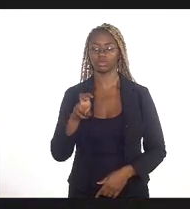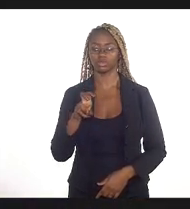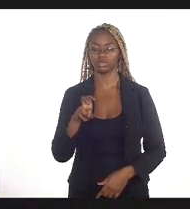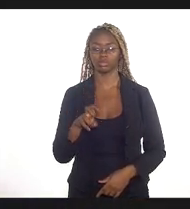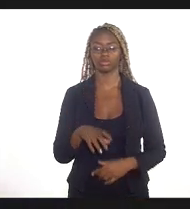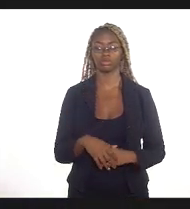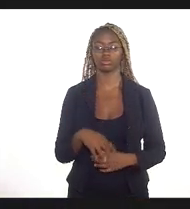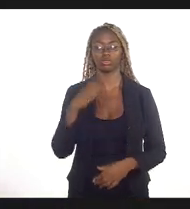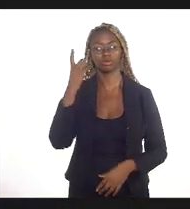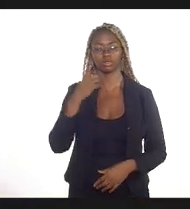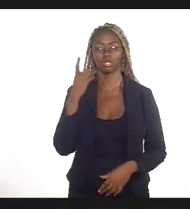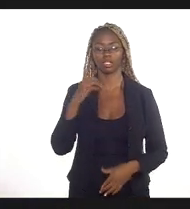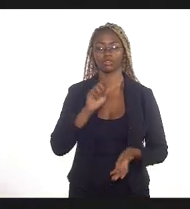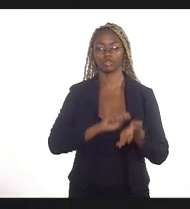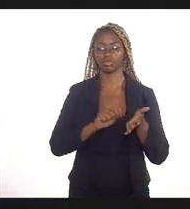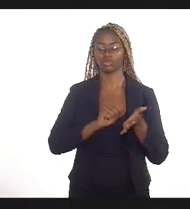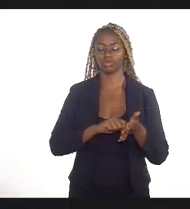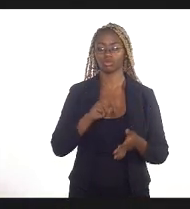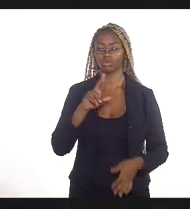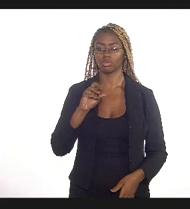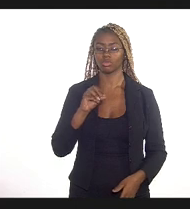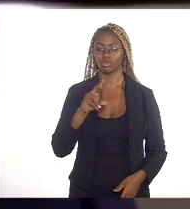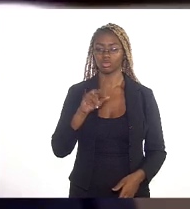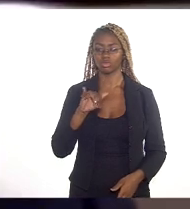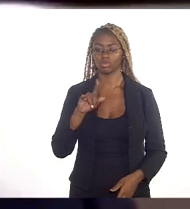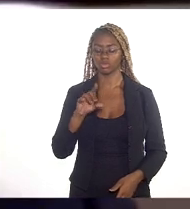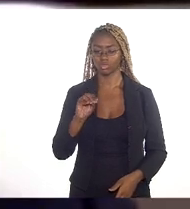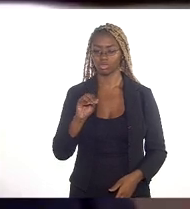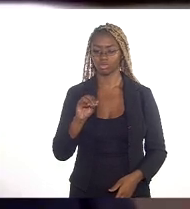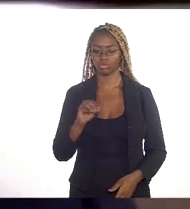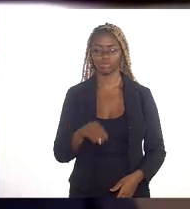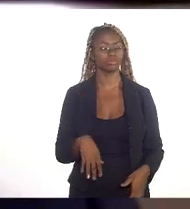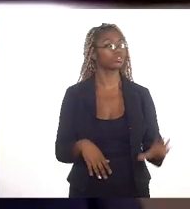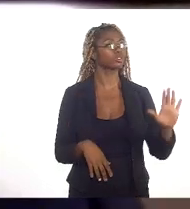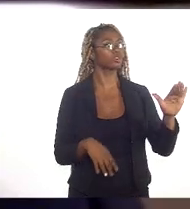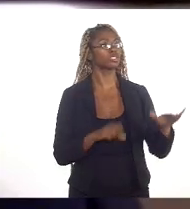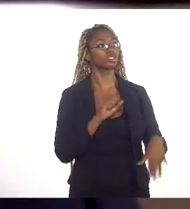autoria do deputado Rodrigo Amorim. Dispõe, está aberto o som, Sérgio.